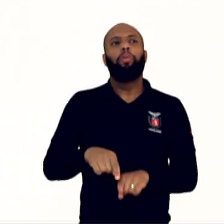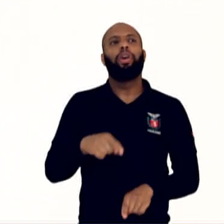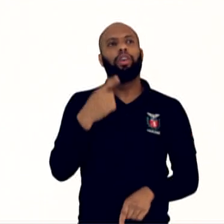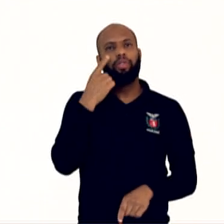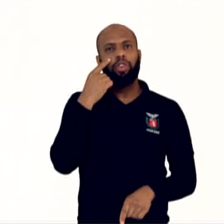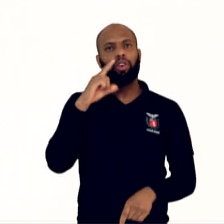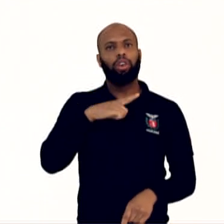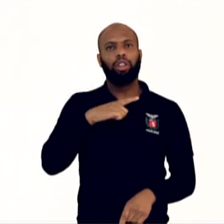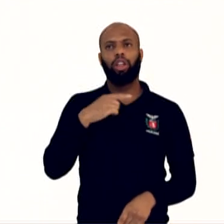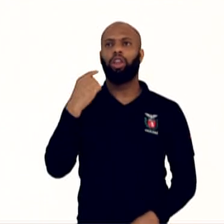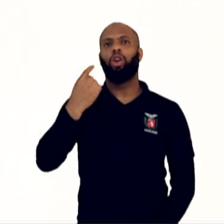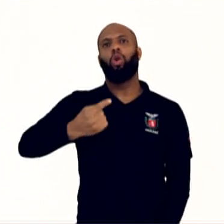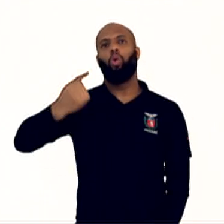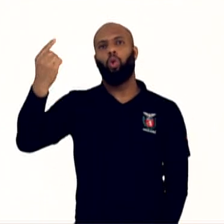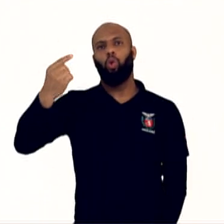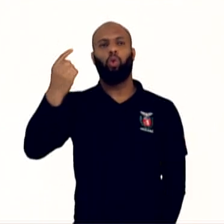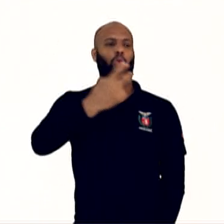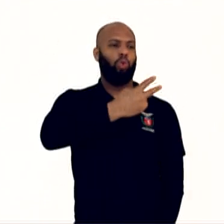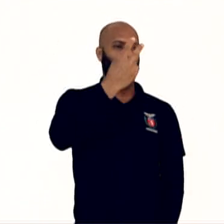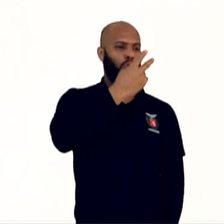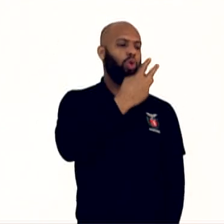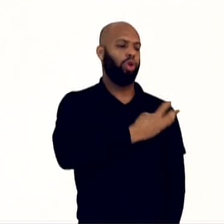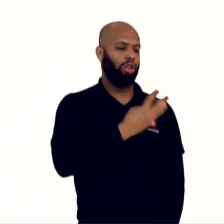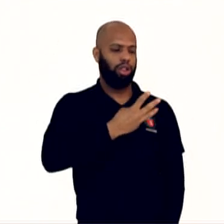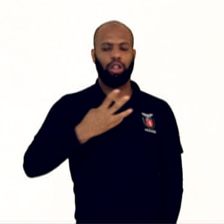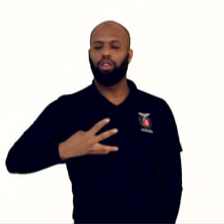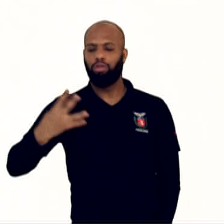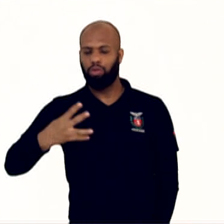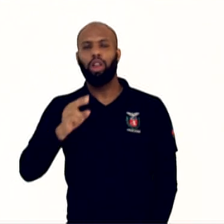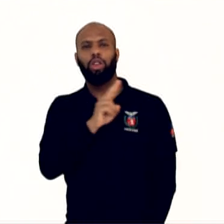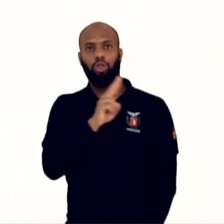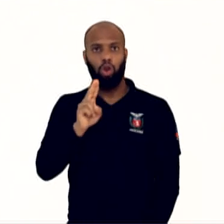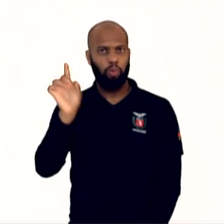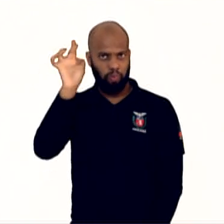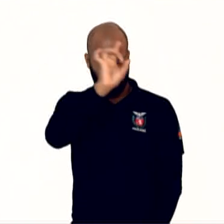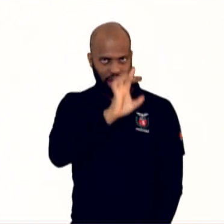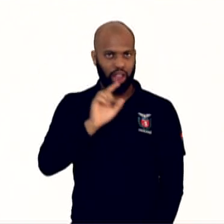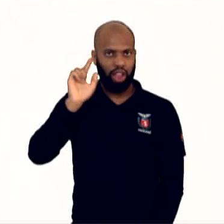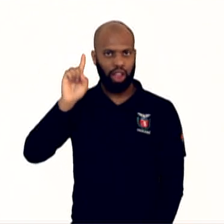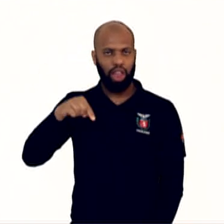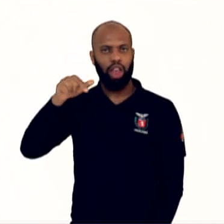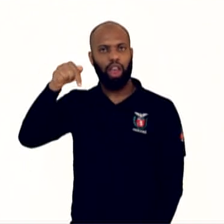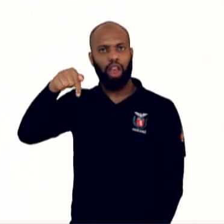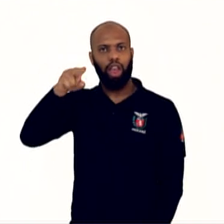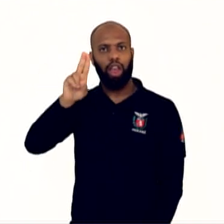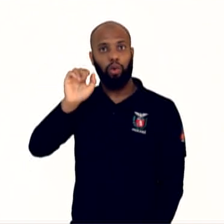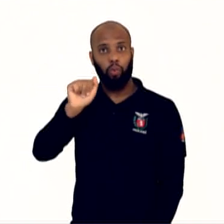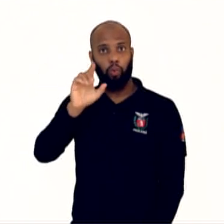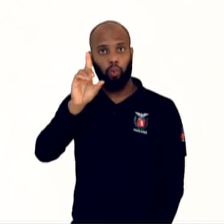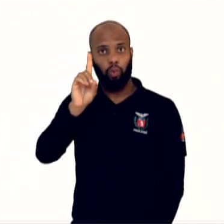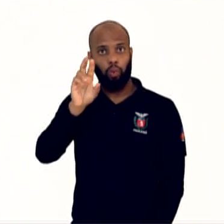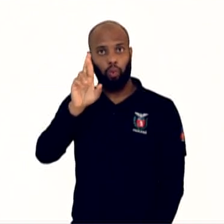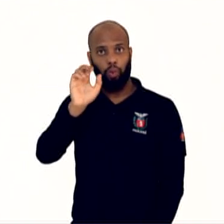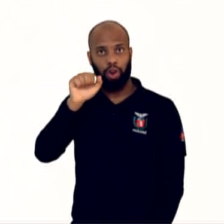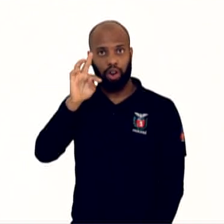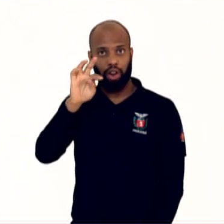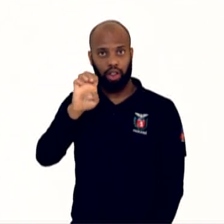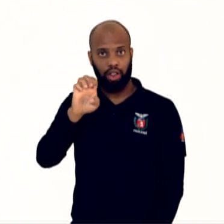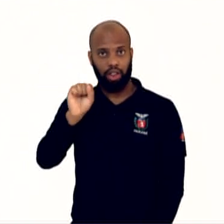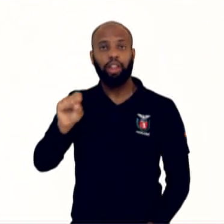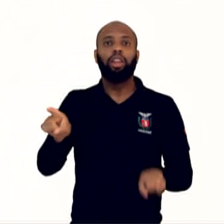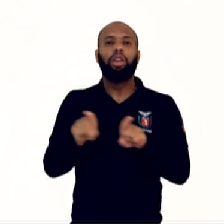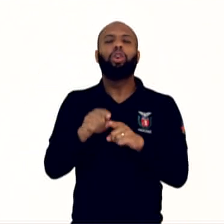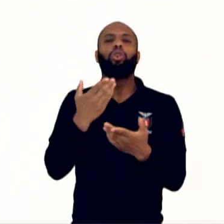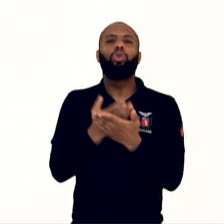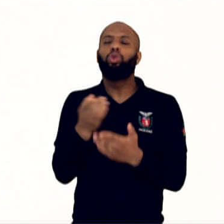ela é dividida em 4 partes, né, que eu chamo de quadrante. Além disso, trabalhamos com a noção de arcos